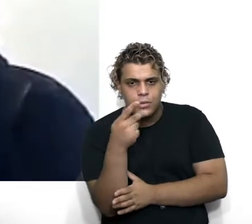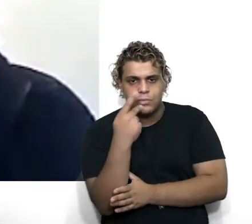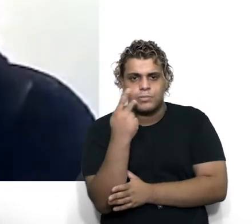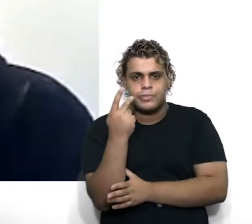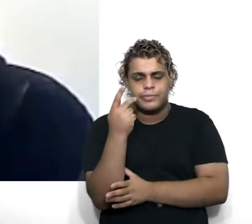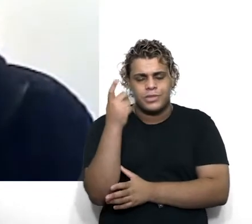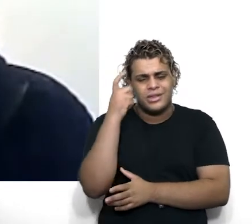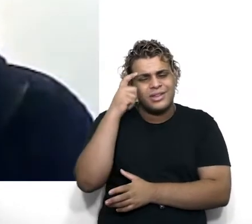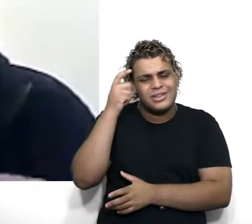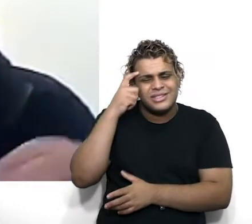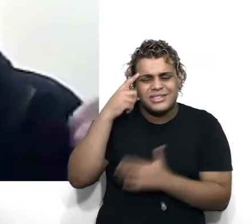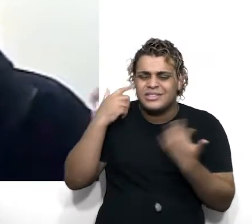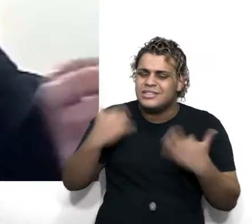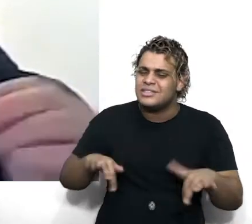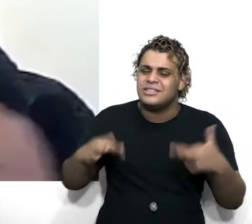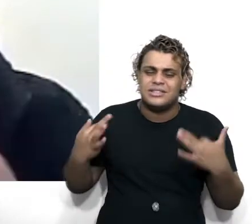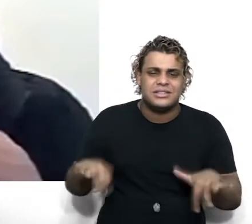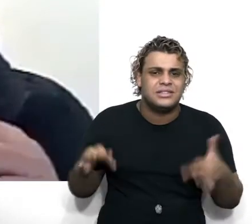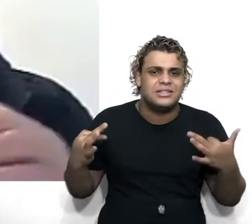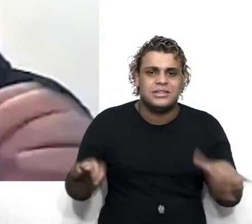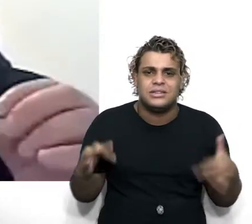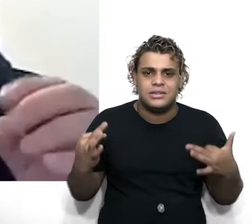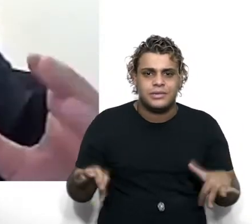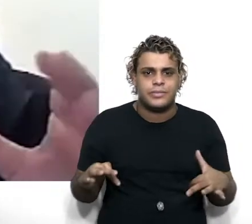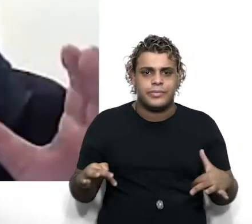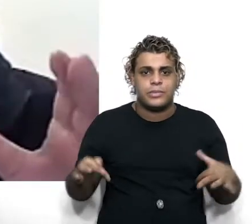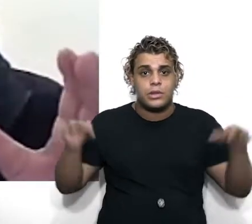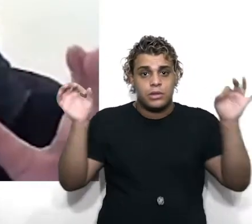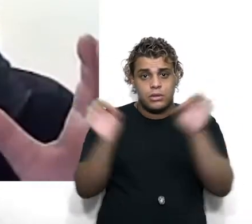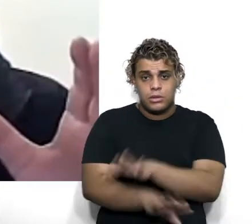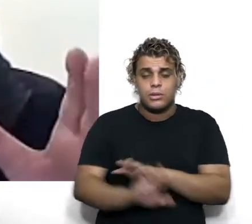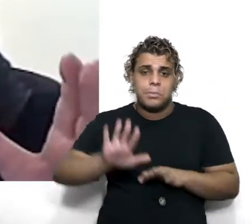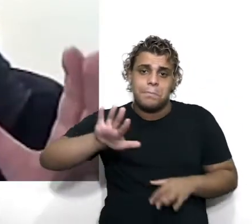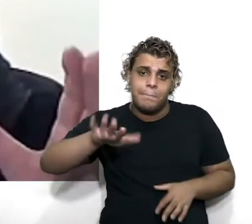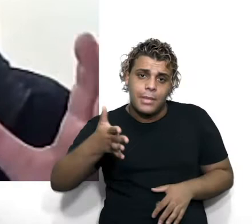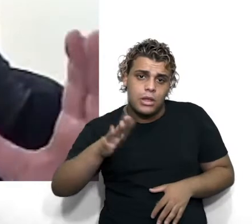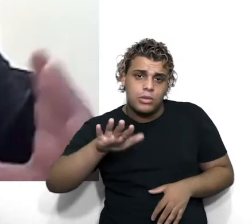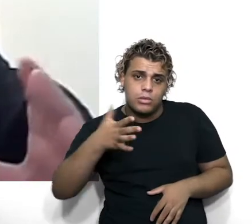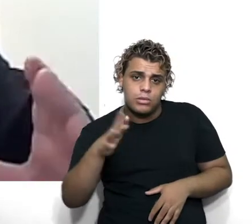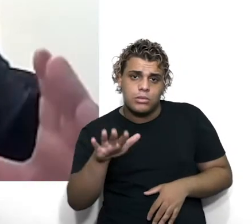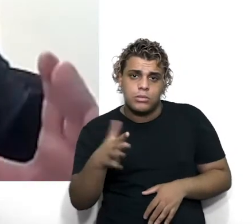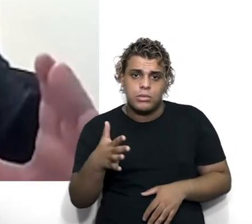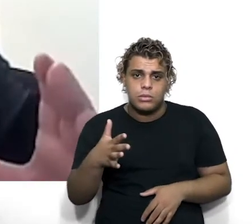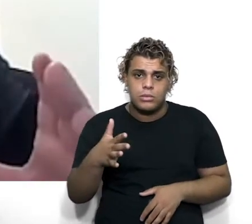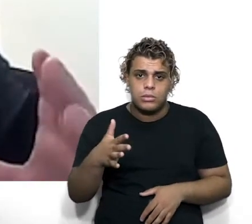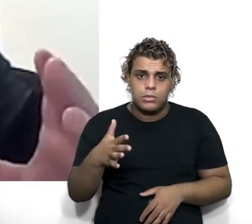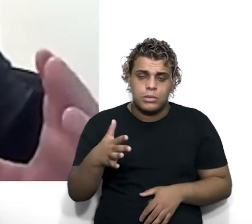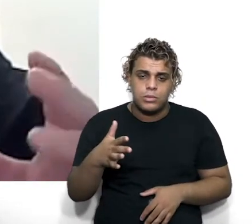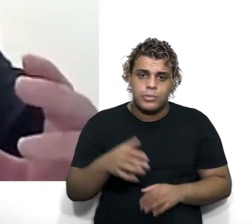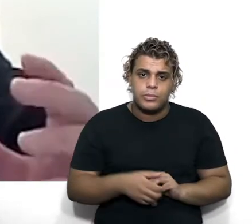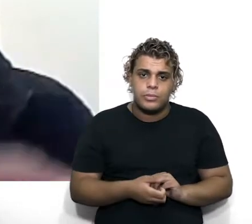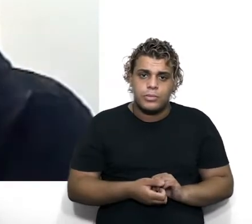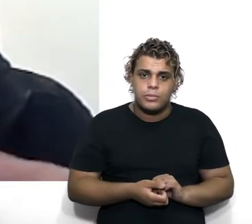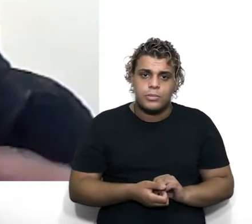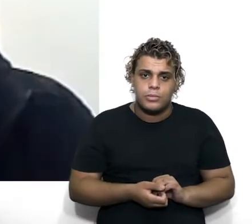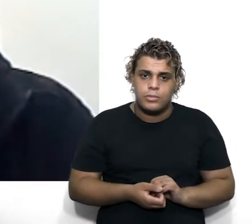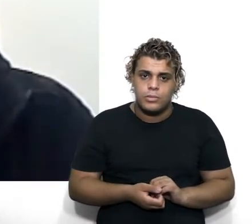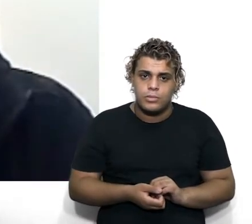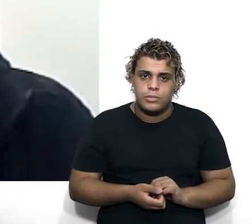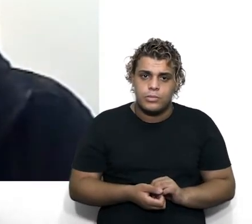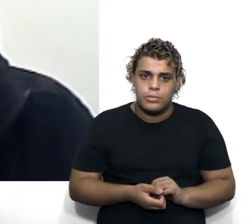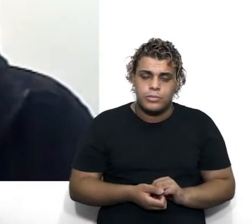cabeça, tonturas, e portanto eu terminei mais ou menos para aí no